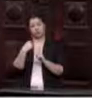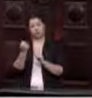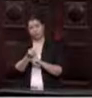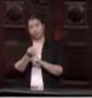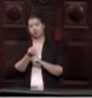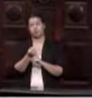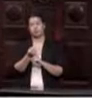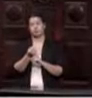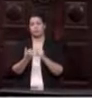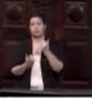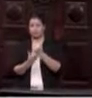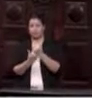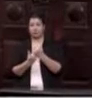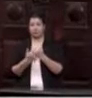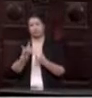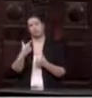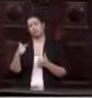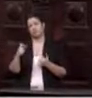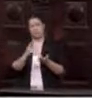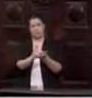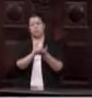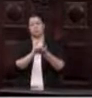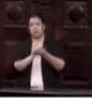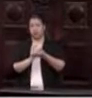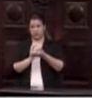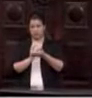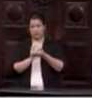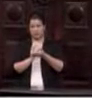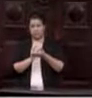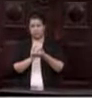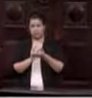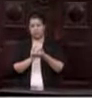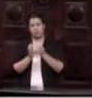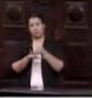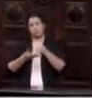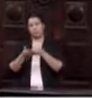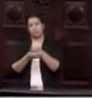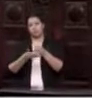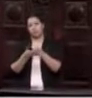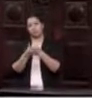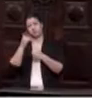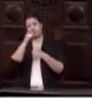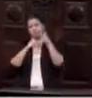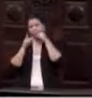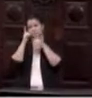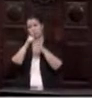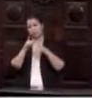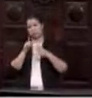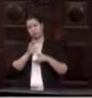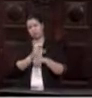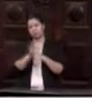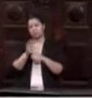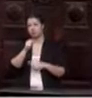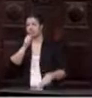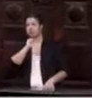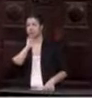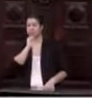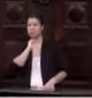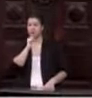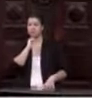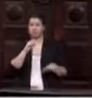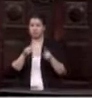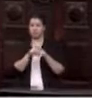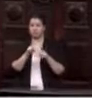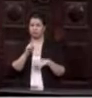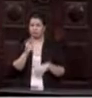social, que não recebe recursos mínimos para garantir os idosos, para garantir